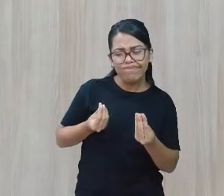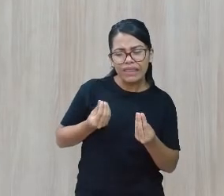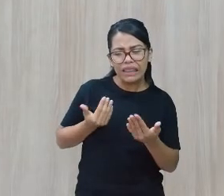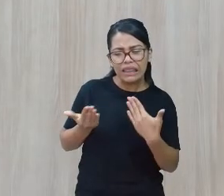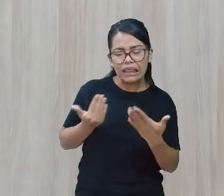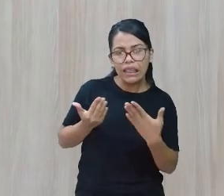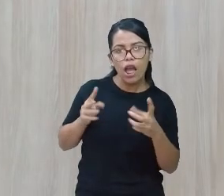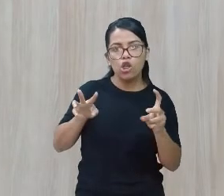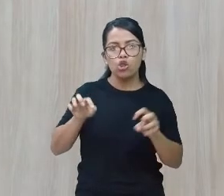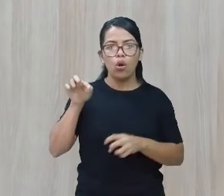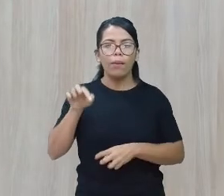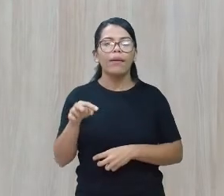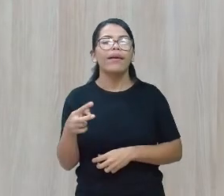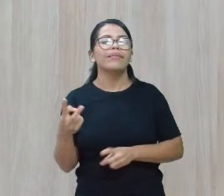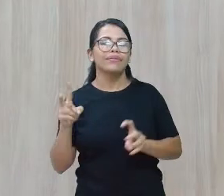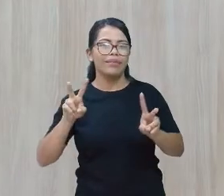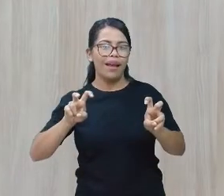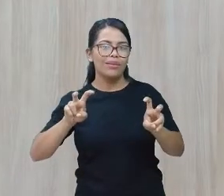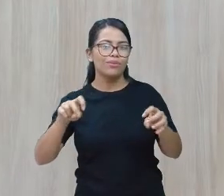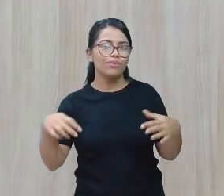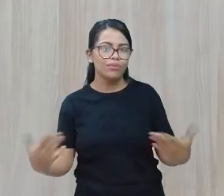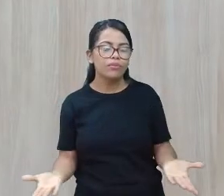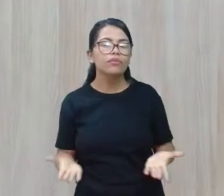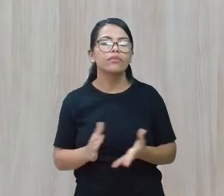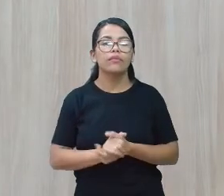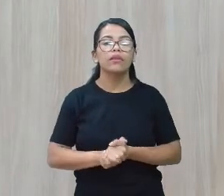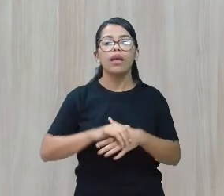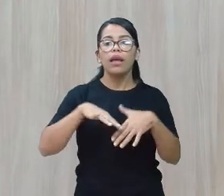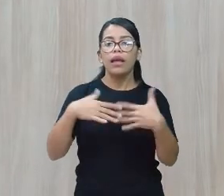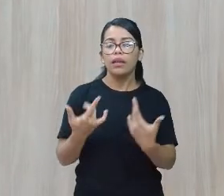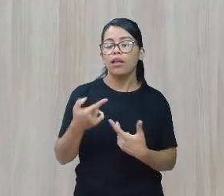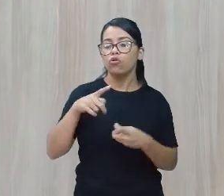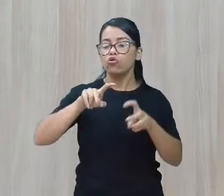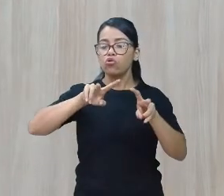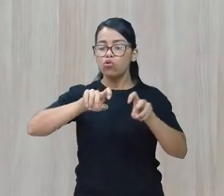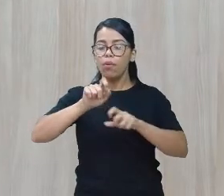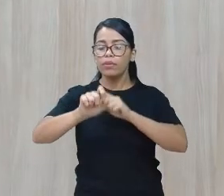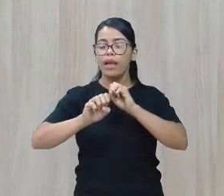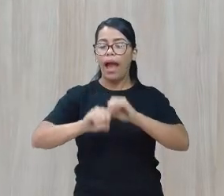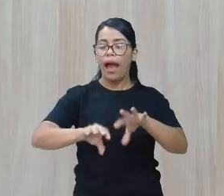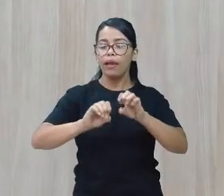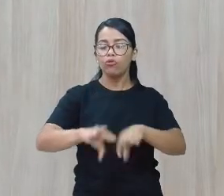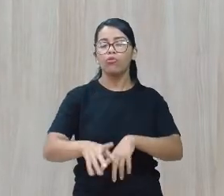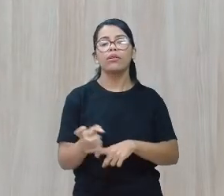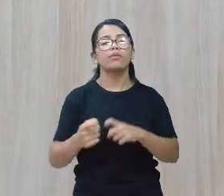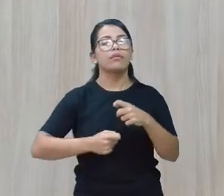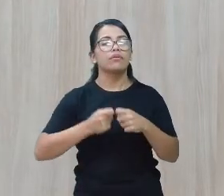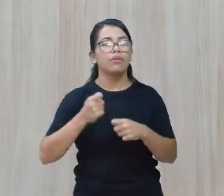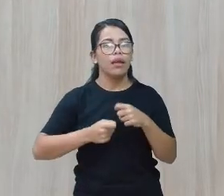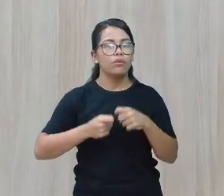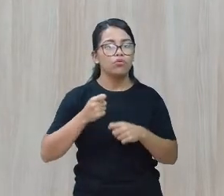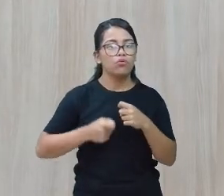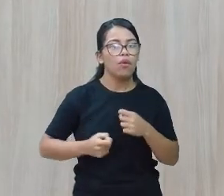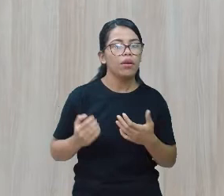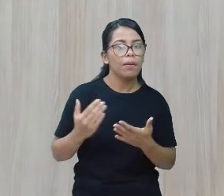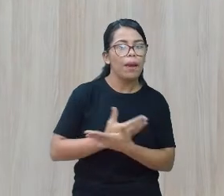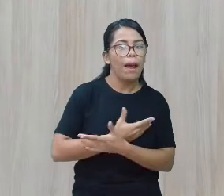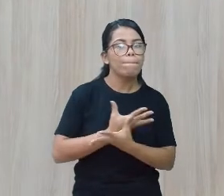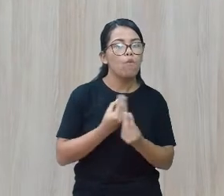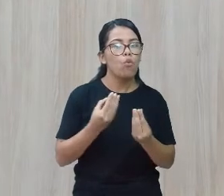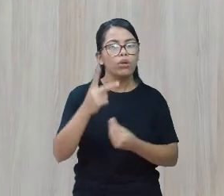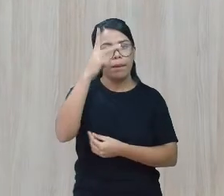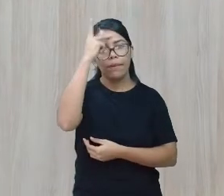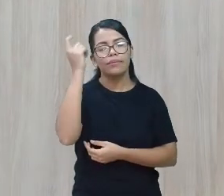Então, acontece essa desinformação, essa fragilidade, né, sobre a educação sexual, que para muitos ainda tem vergonha